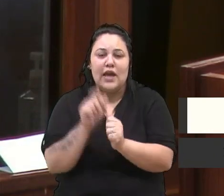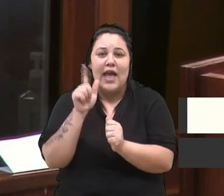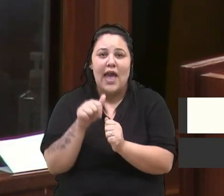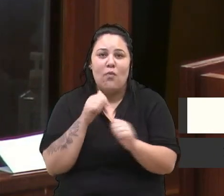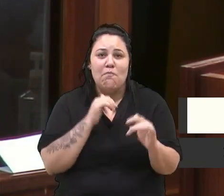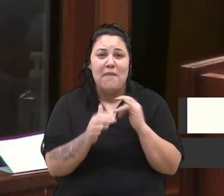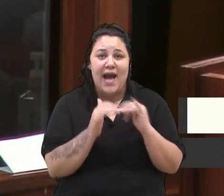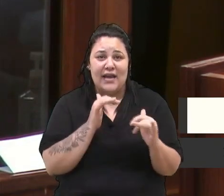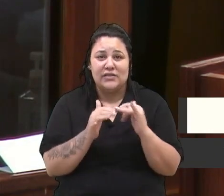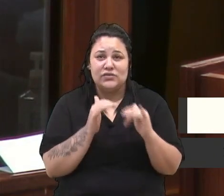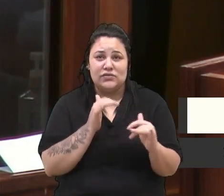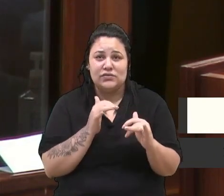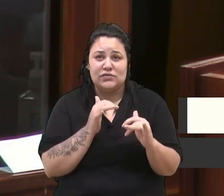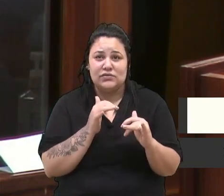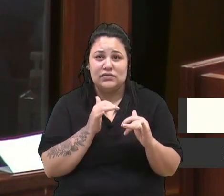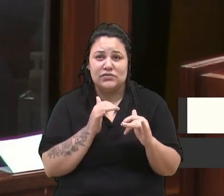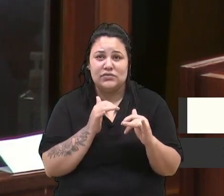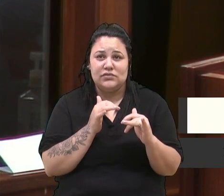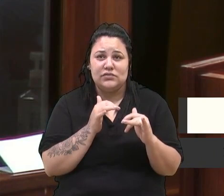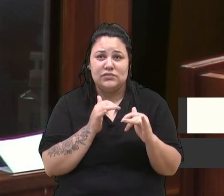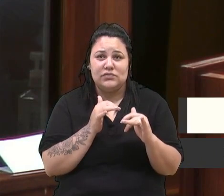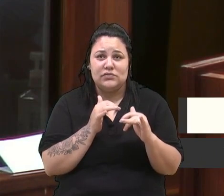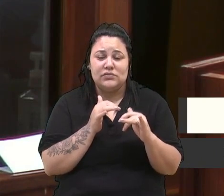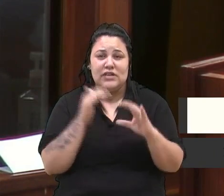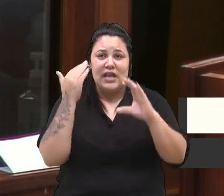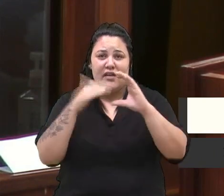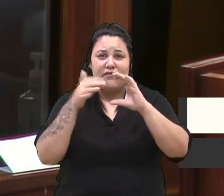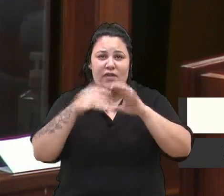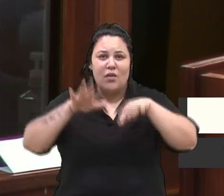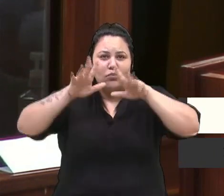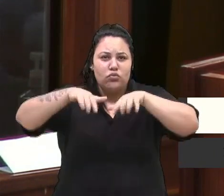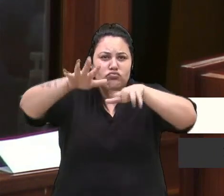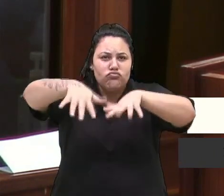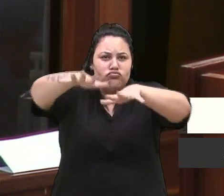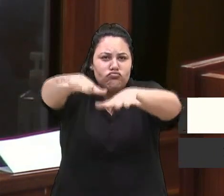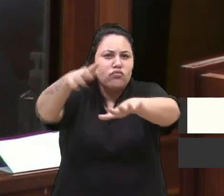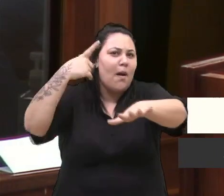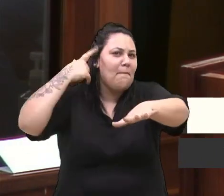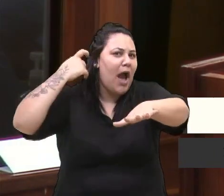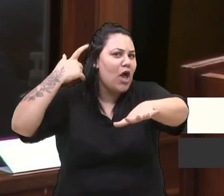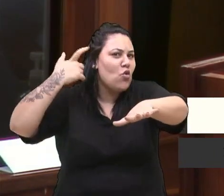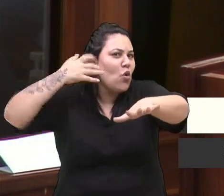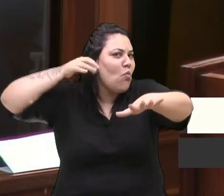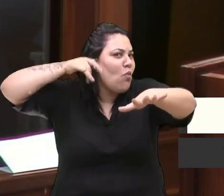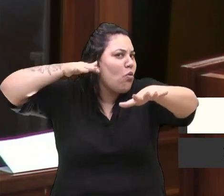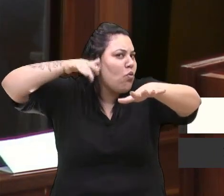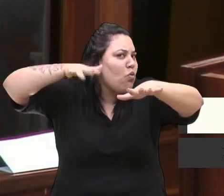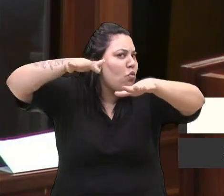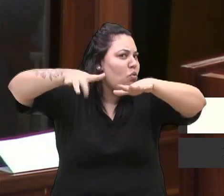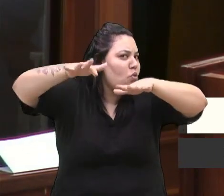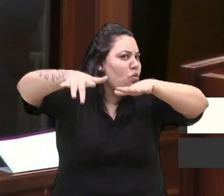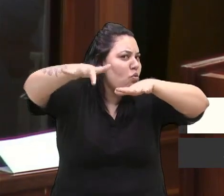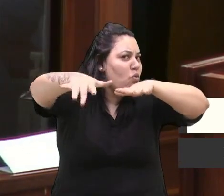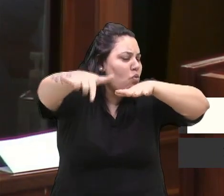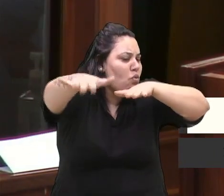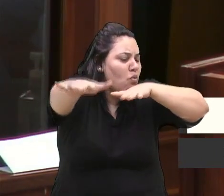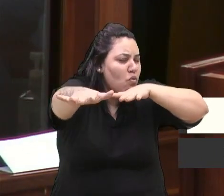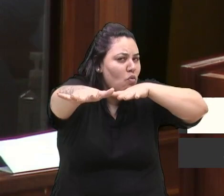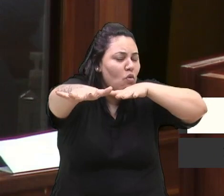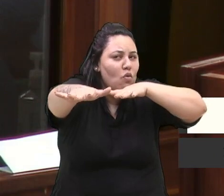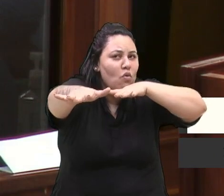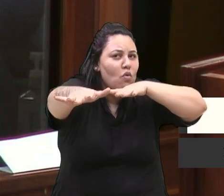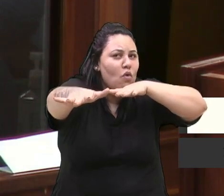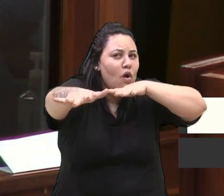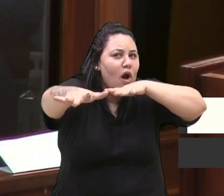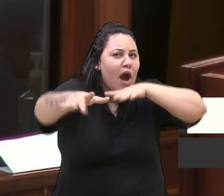que emite ondas sonoras para dissipar as pedras de gelo. Com o monitoramento constante, o canhão é acionado assim que a presença de